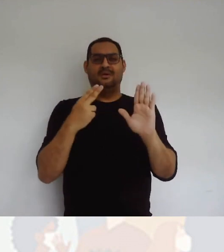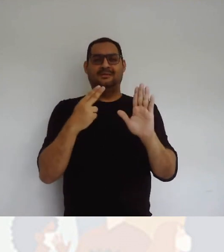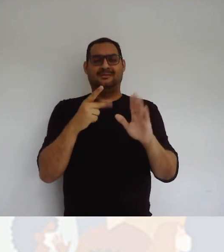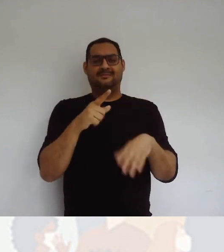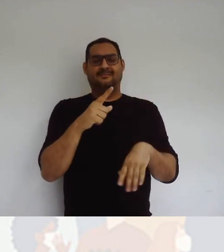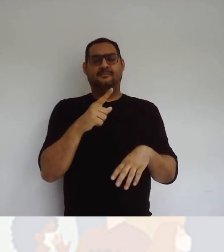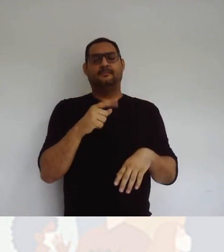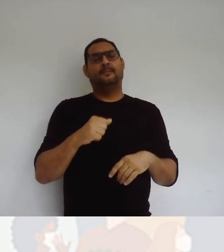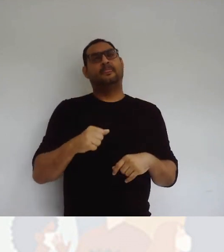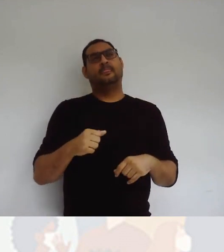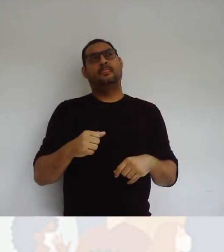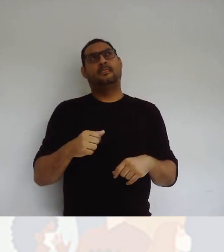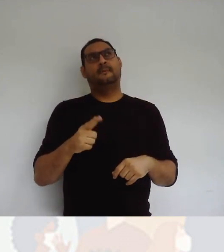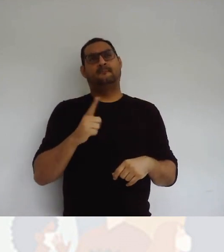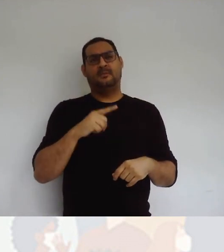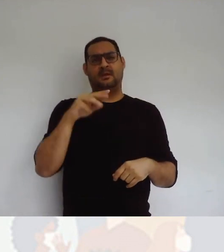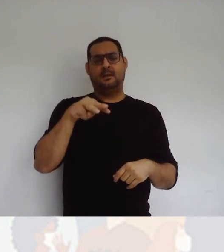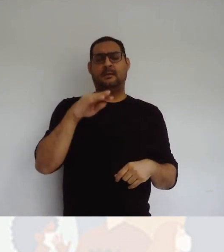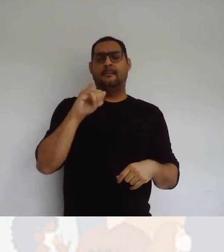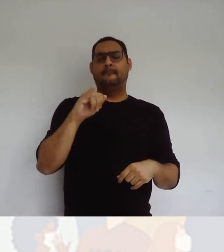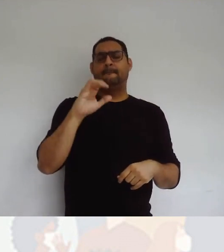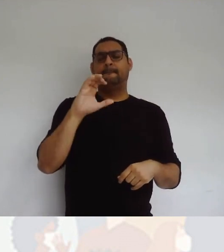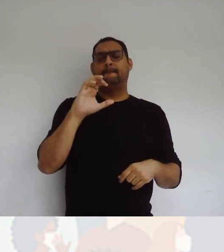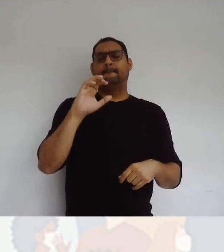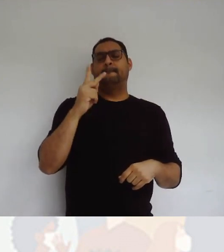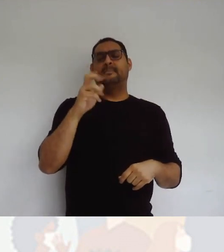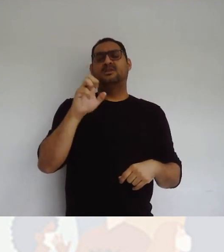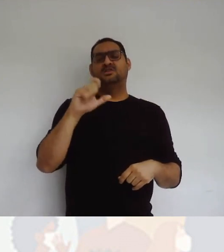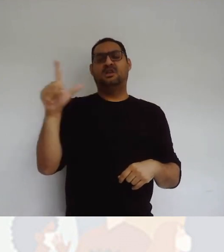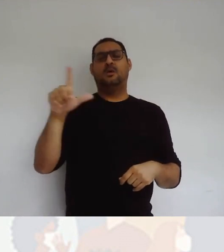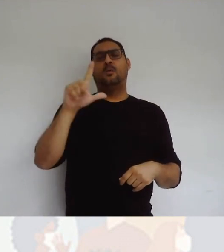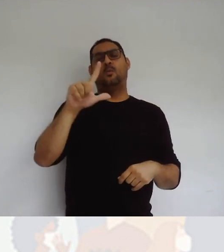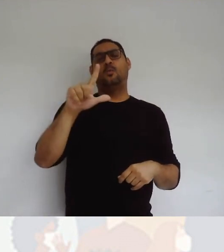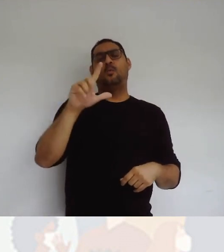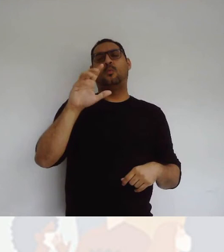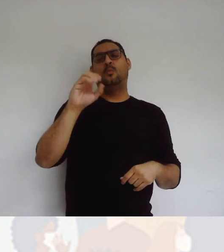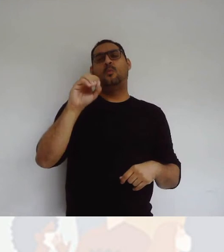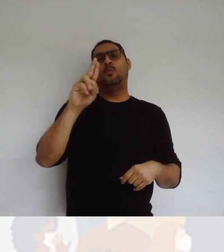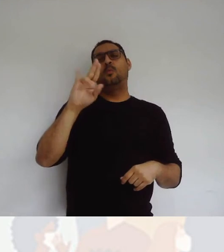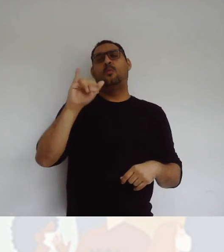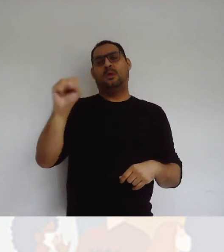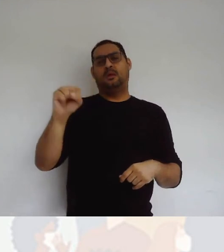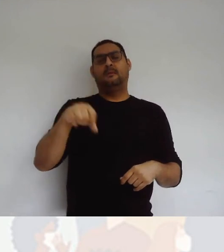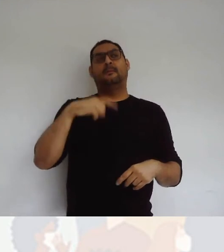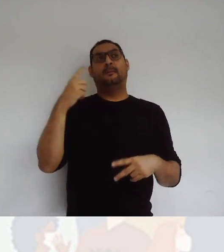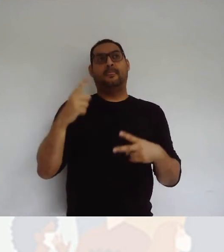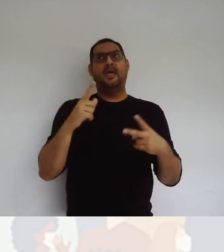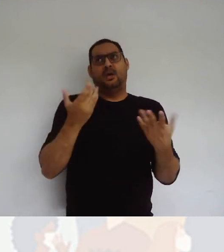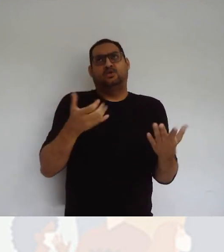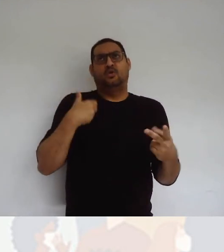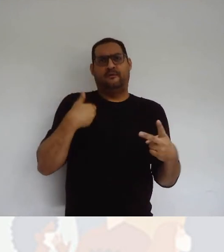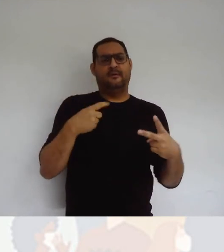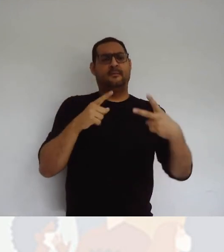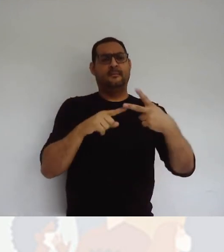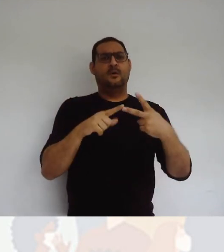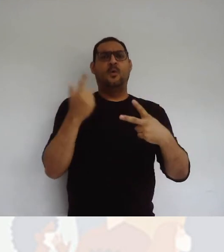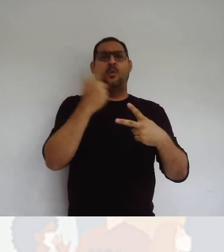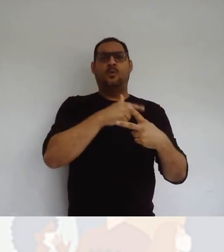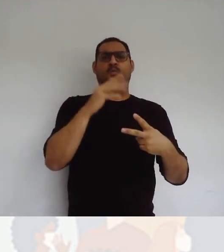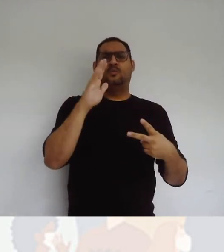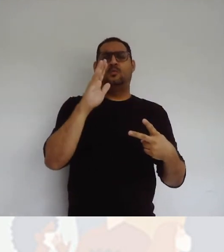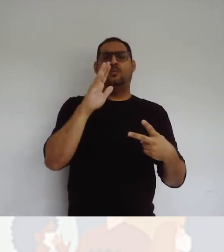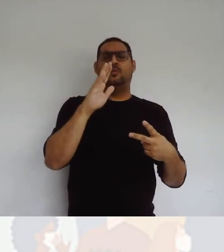esse Michel Louis é um cara mais novo, mas esse Didier Ribon, um autor já